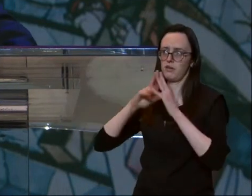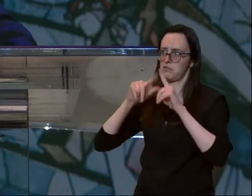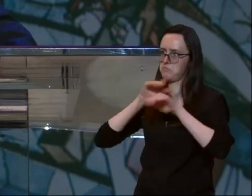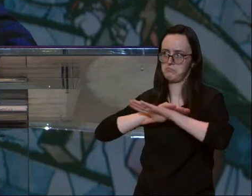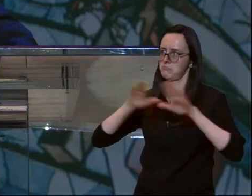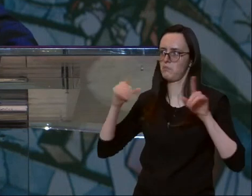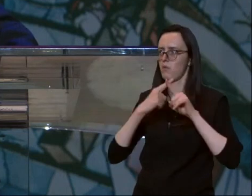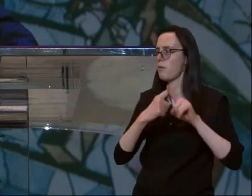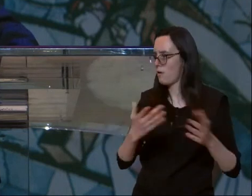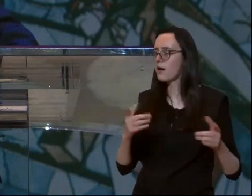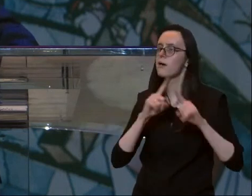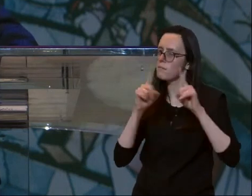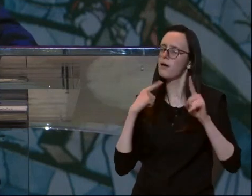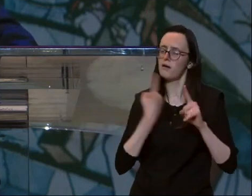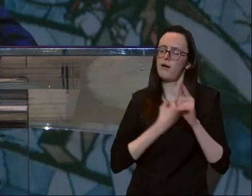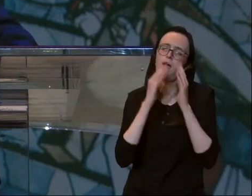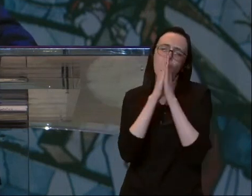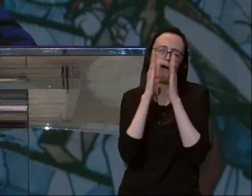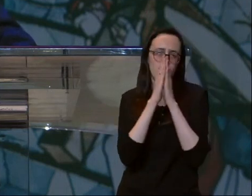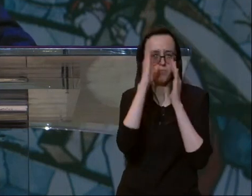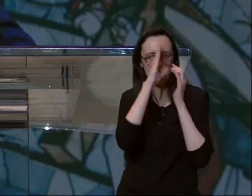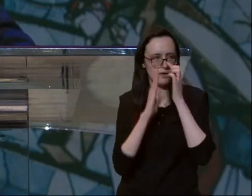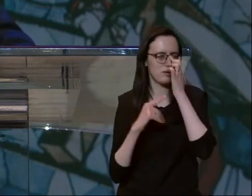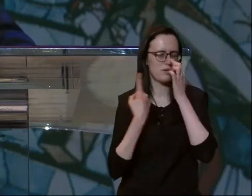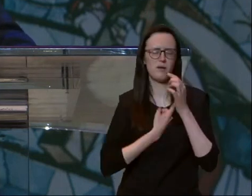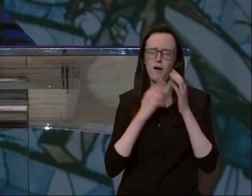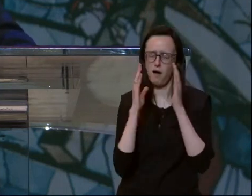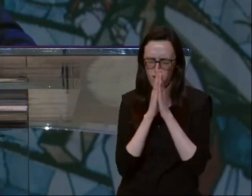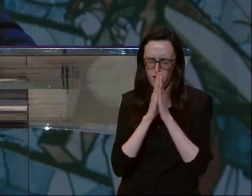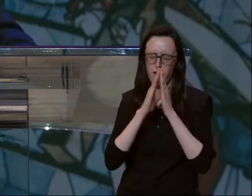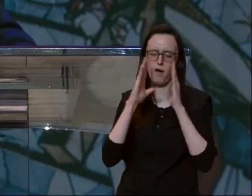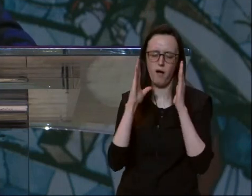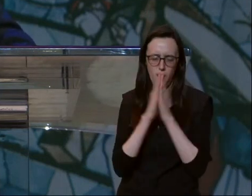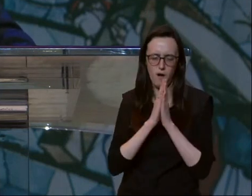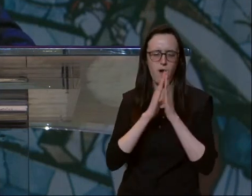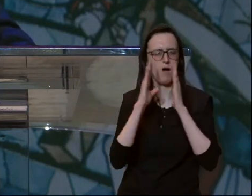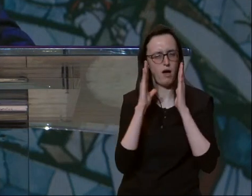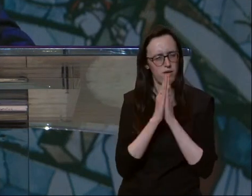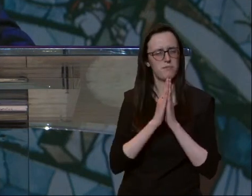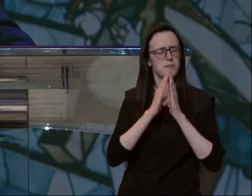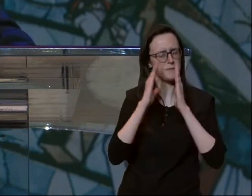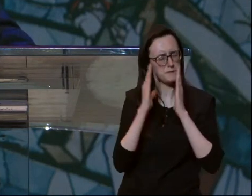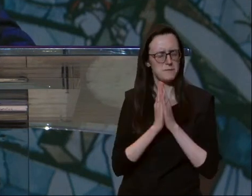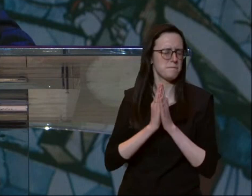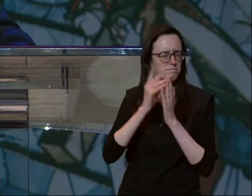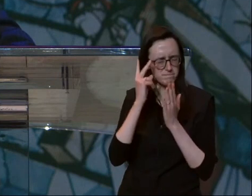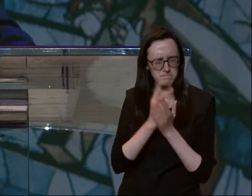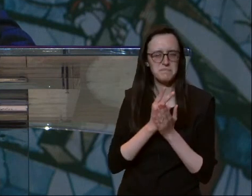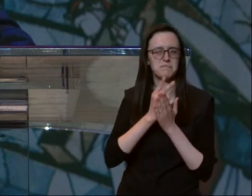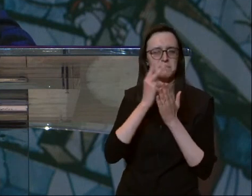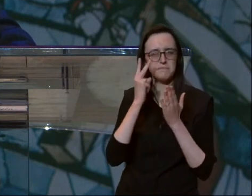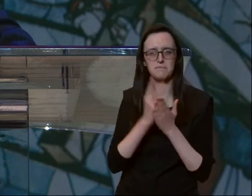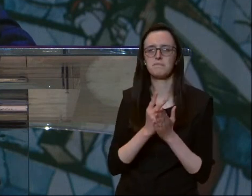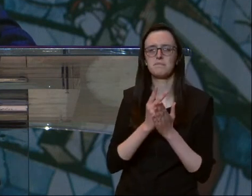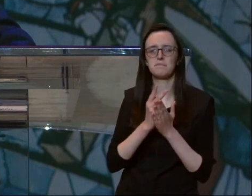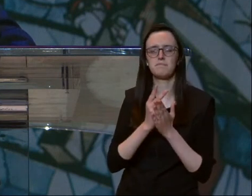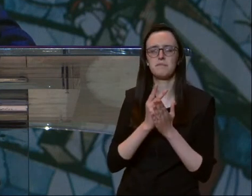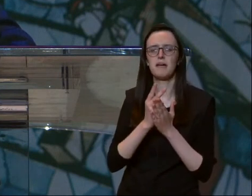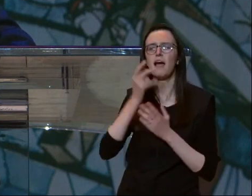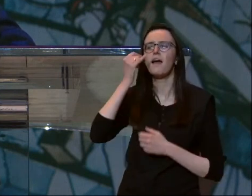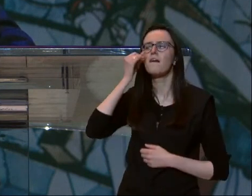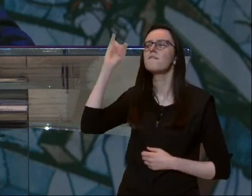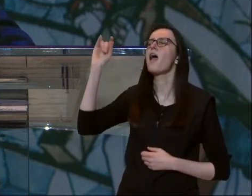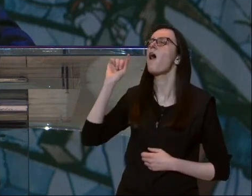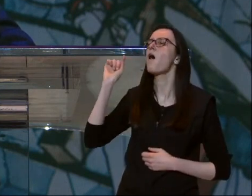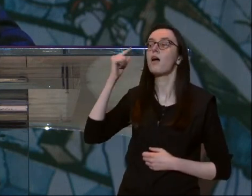Mas vamos orar pelo nosso Brasil. Orar muito, para que não